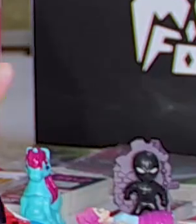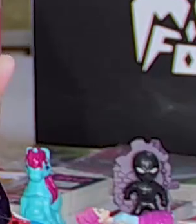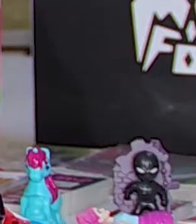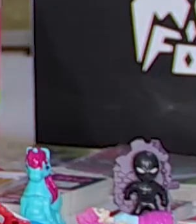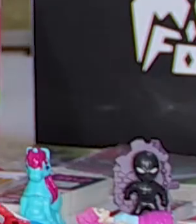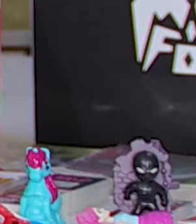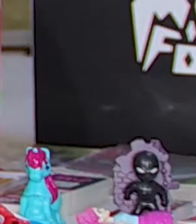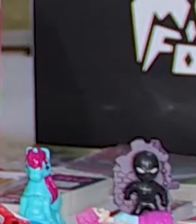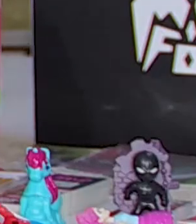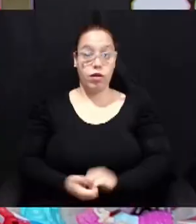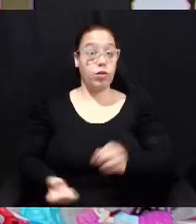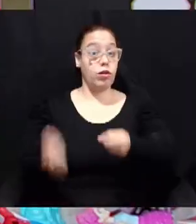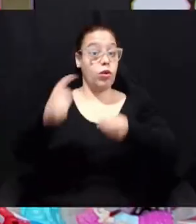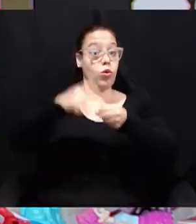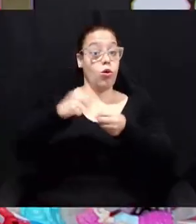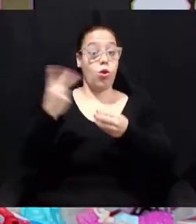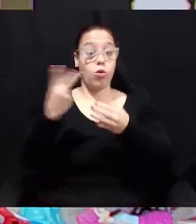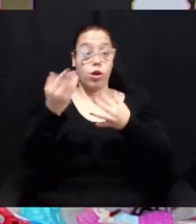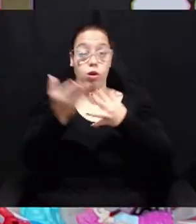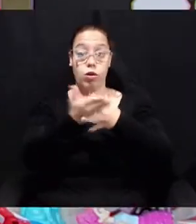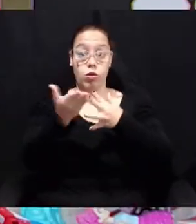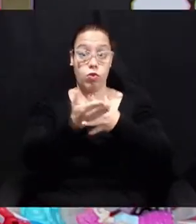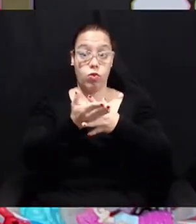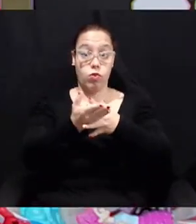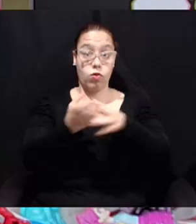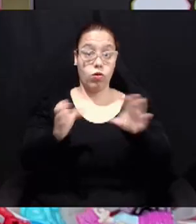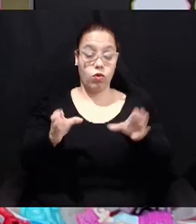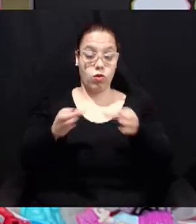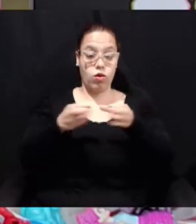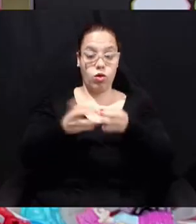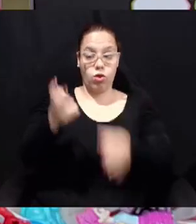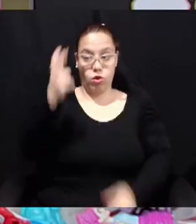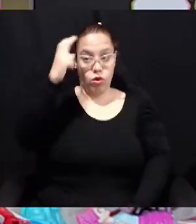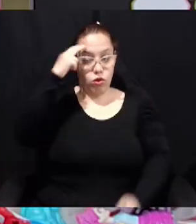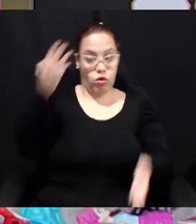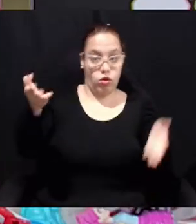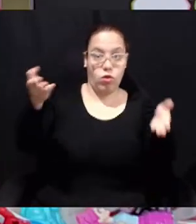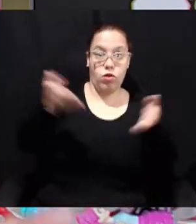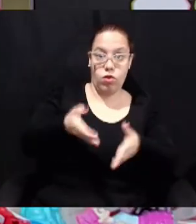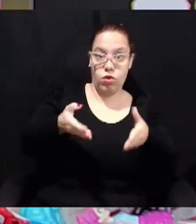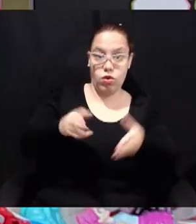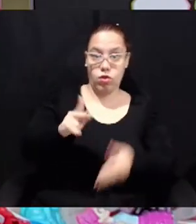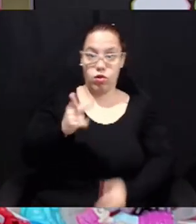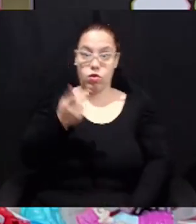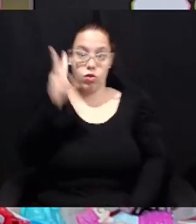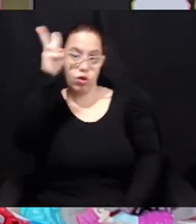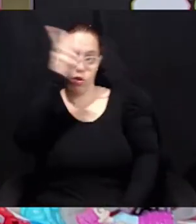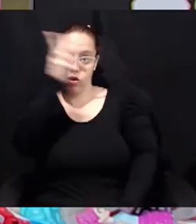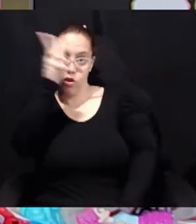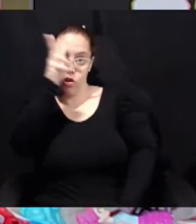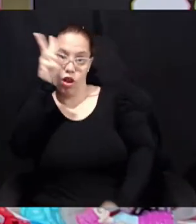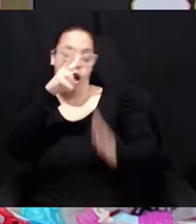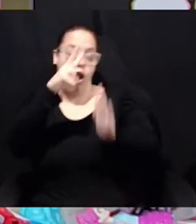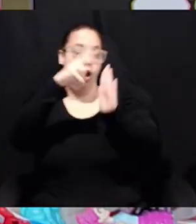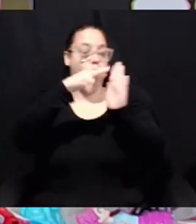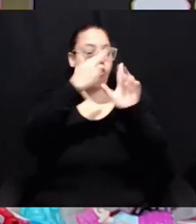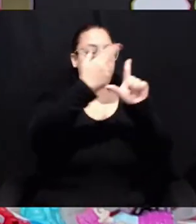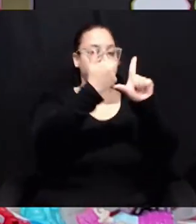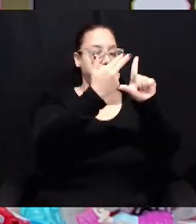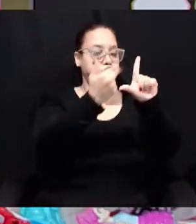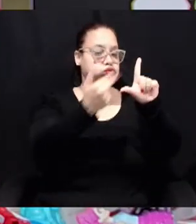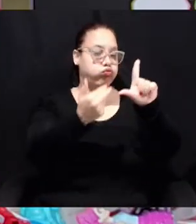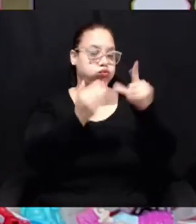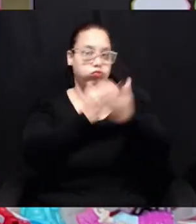De volta para o segundo bloco do Conexão Cultural de hoje, ainda no universo das histórias em quadrinhos. Agora a gente vai conversar com o